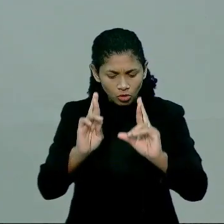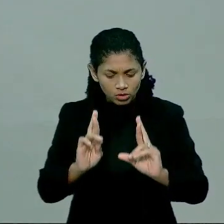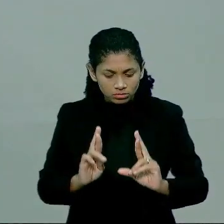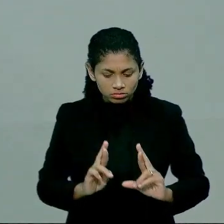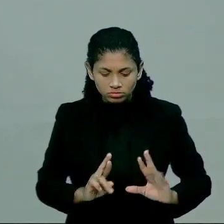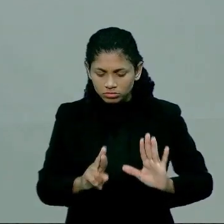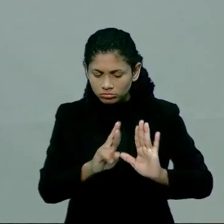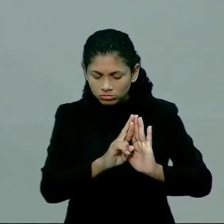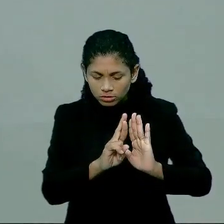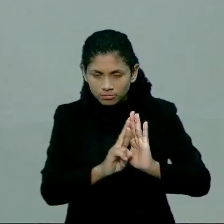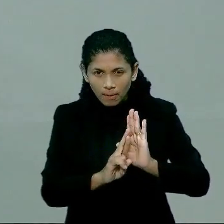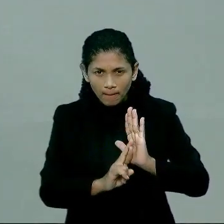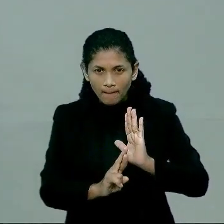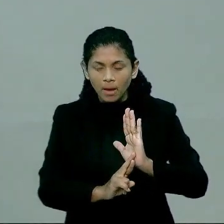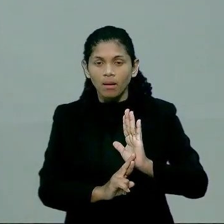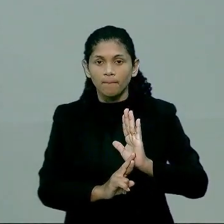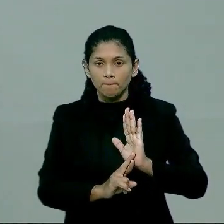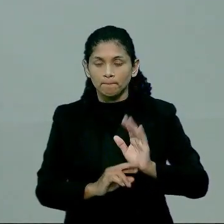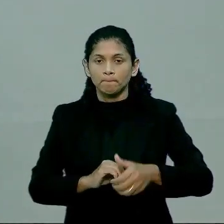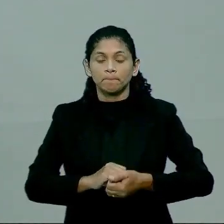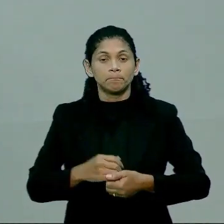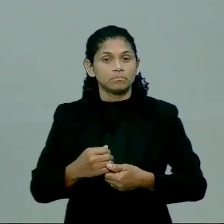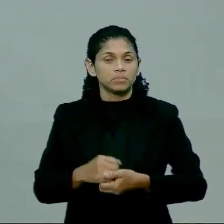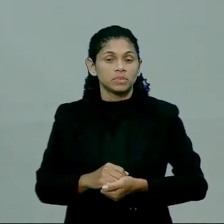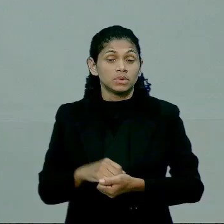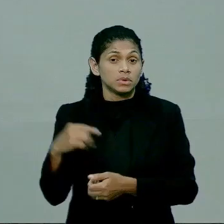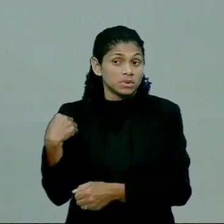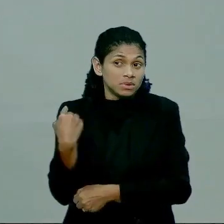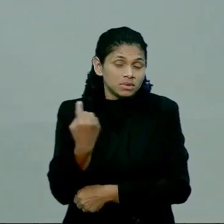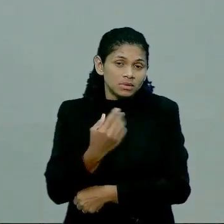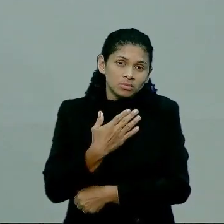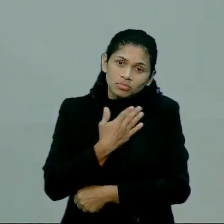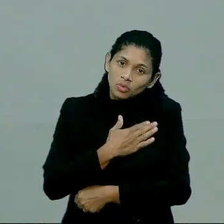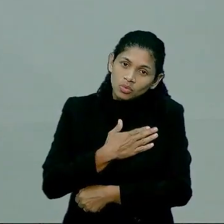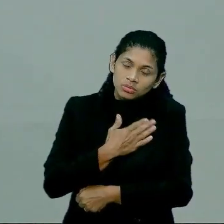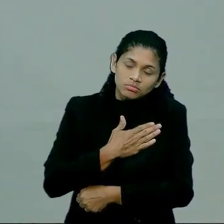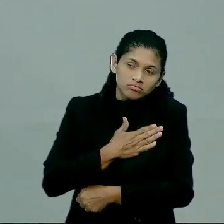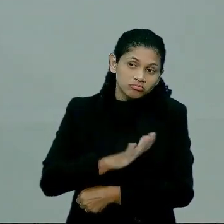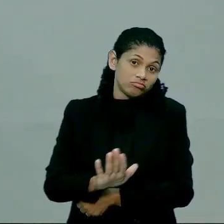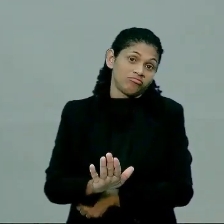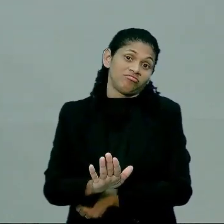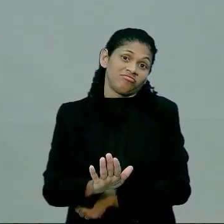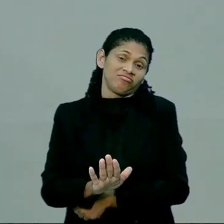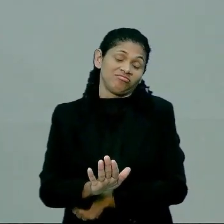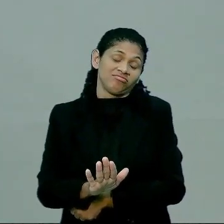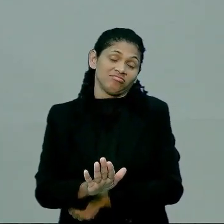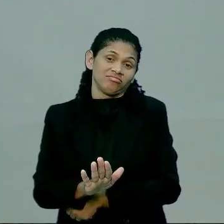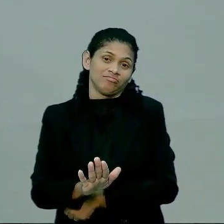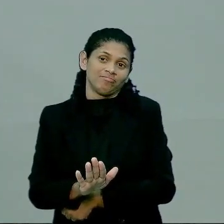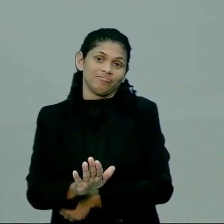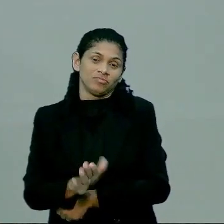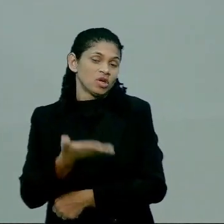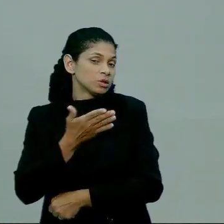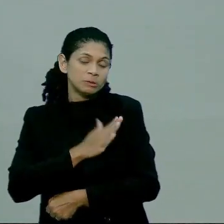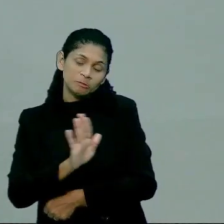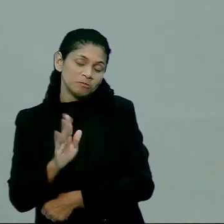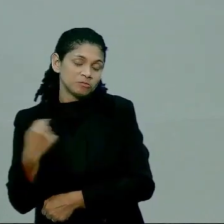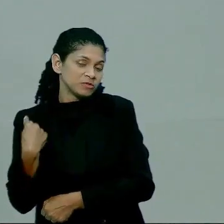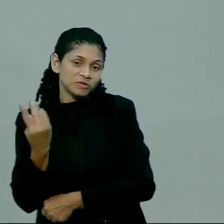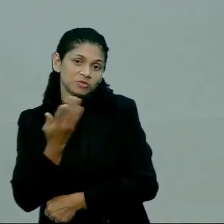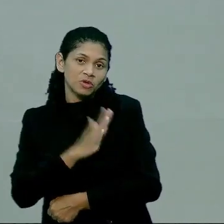leitores gostamos muito de ler a não ser que você esteja estudando dentro de uma área específica